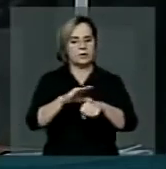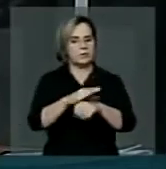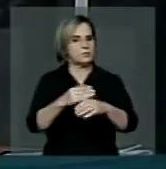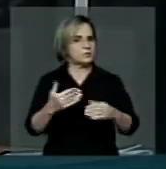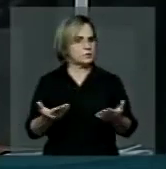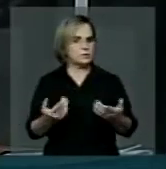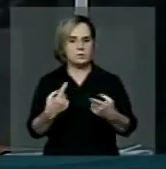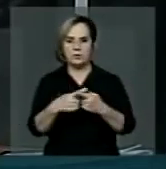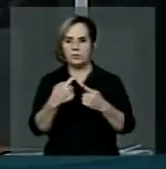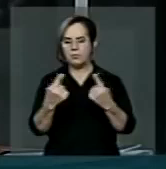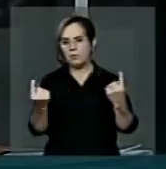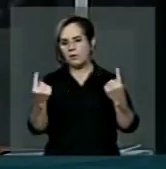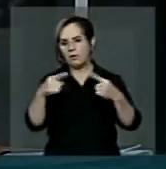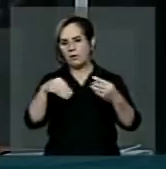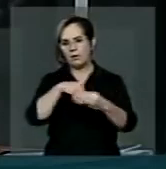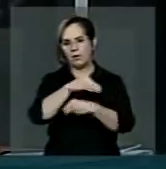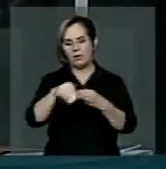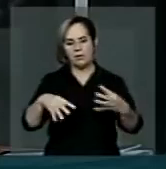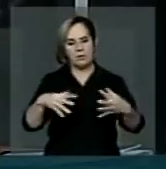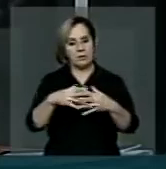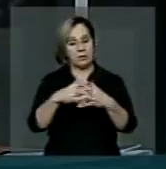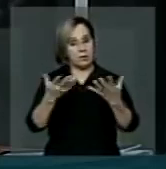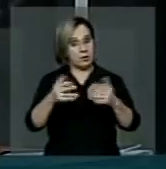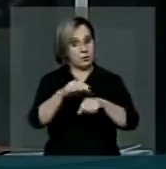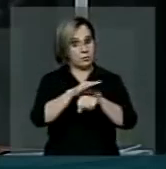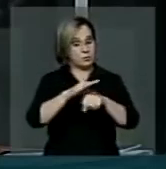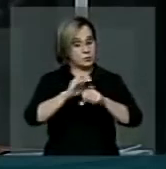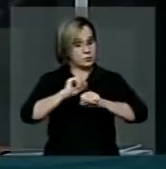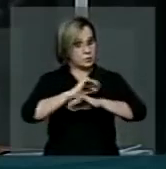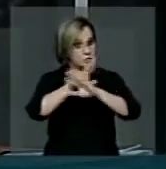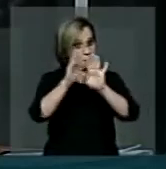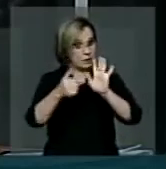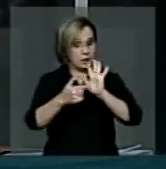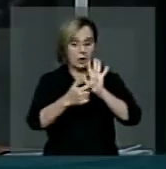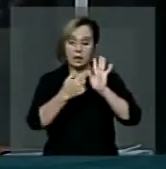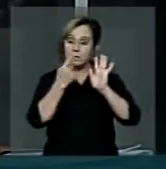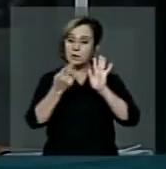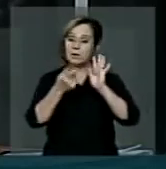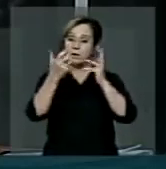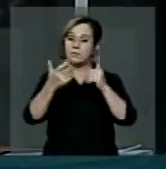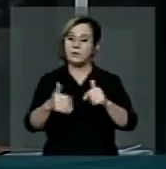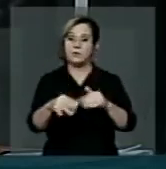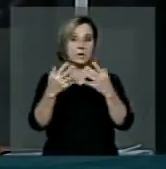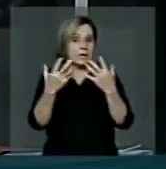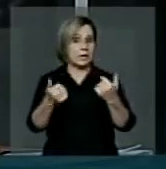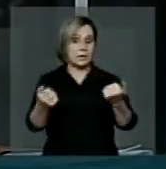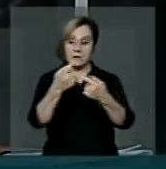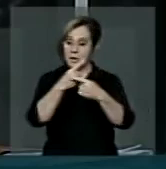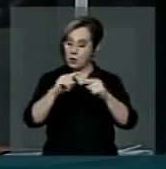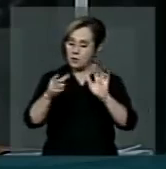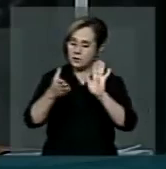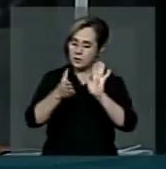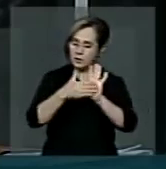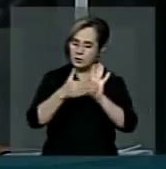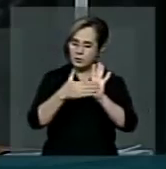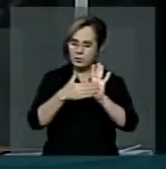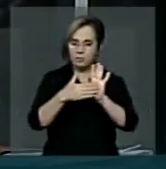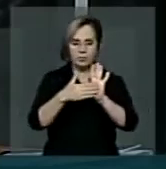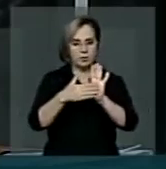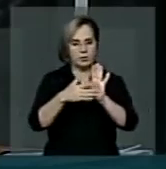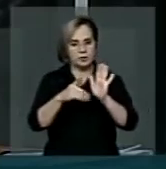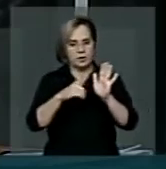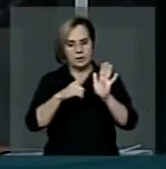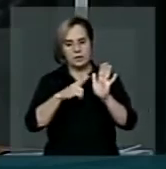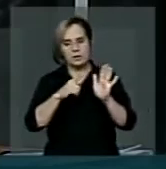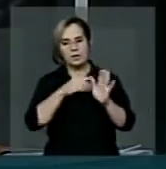brasileira. E a Constituição é clara ao dizer que não se admite proposta que vise abolir